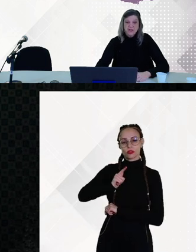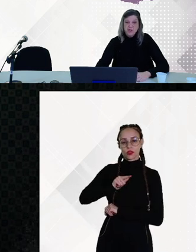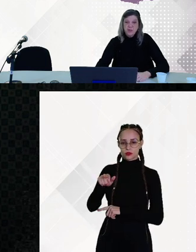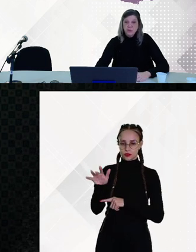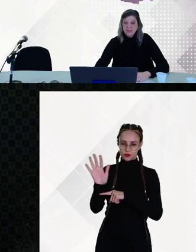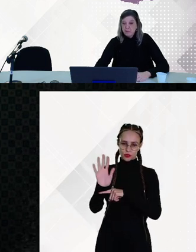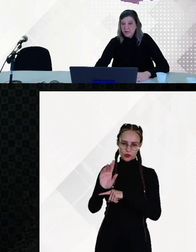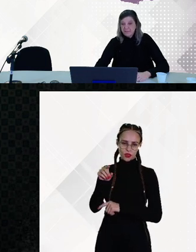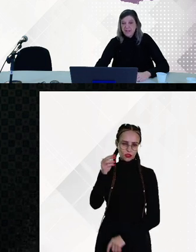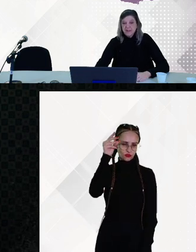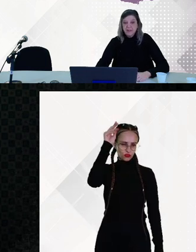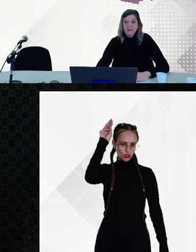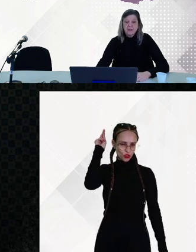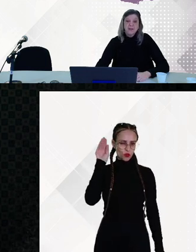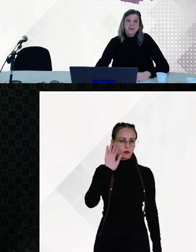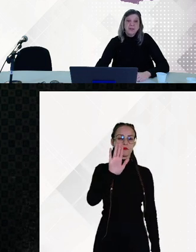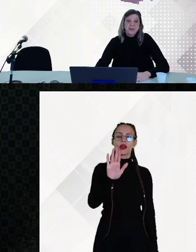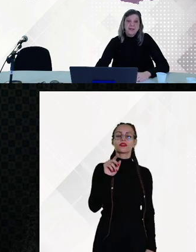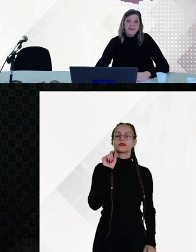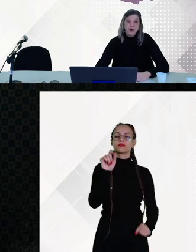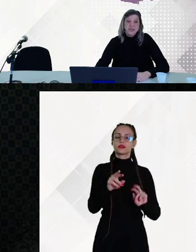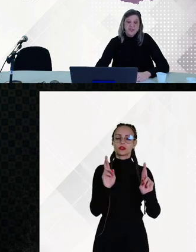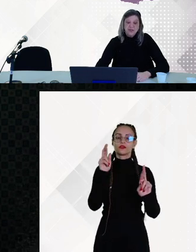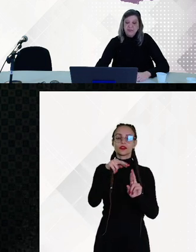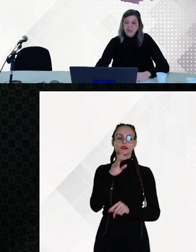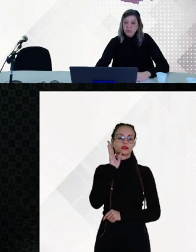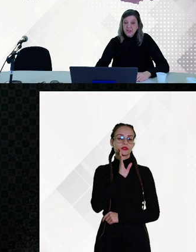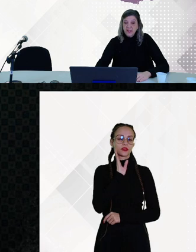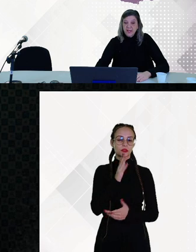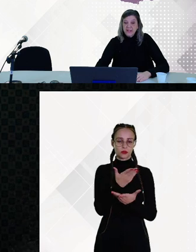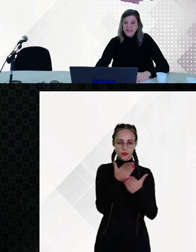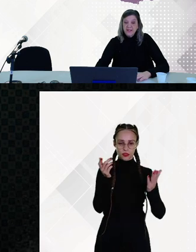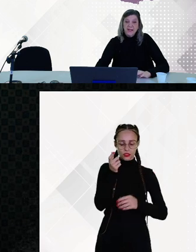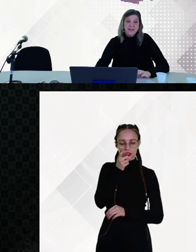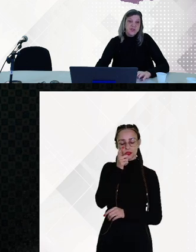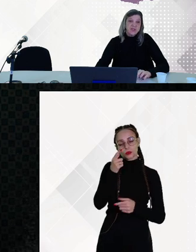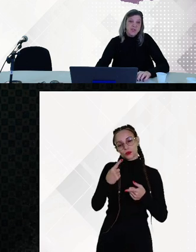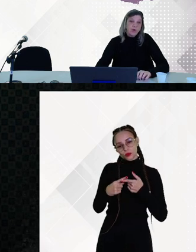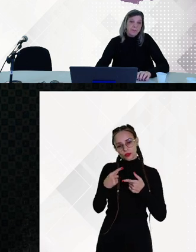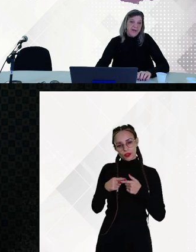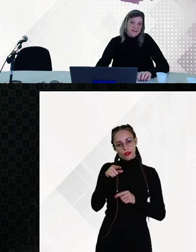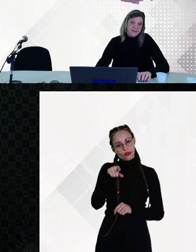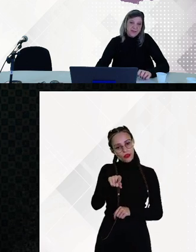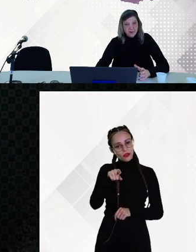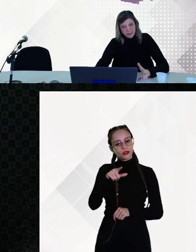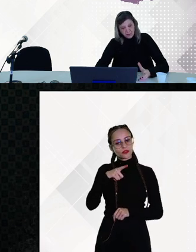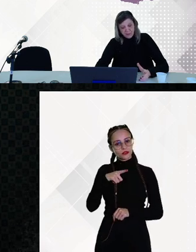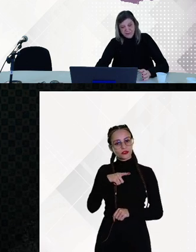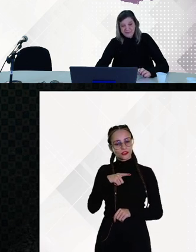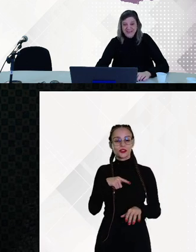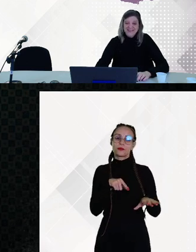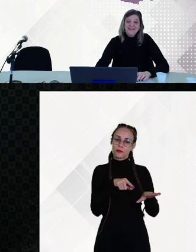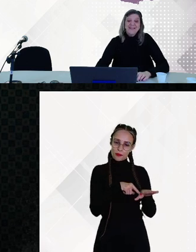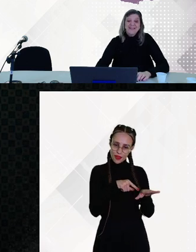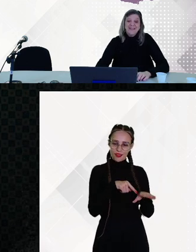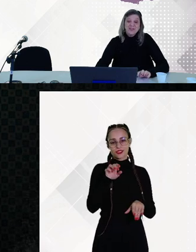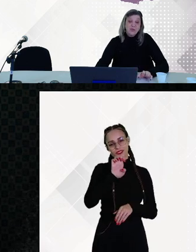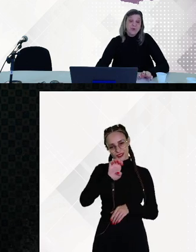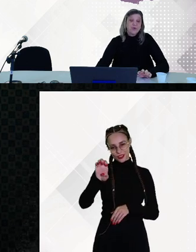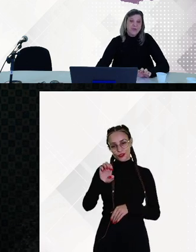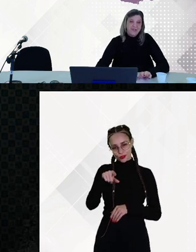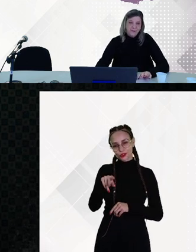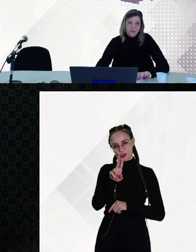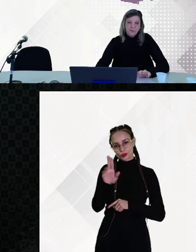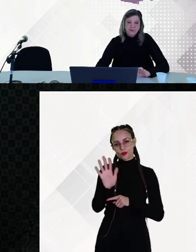filme, ele é antigo, mas é uma referência legal para a gente ver, porque ali ele tinha o pé esquerdo, esse é o nome do filme, né? Que ele